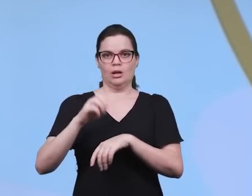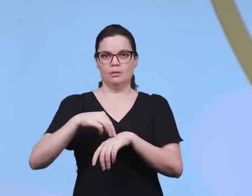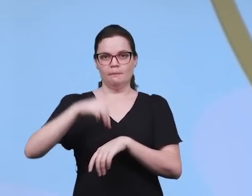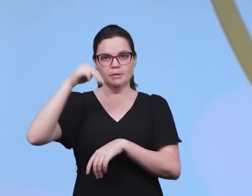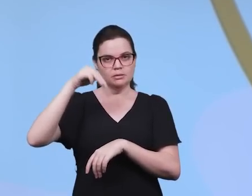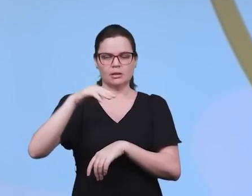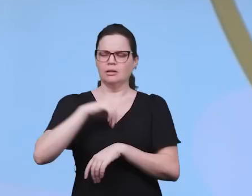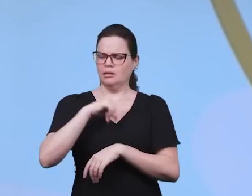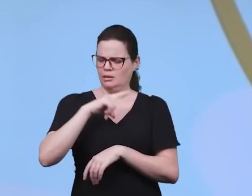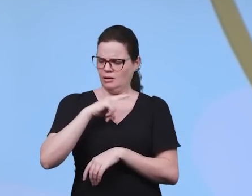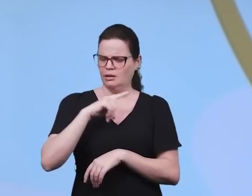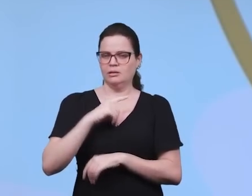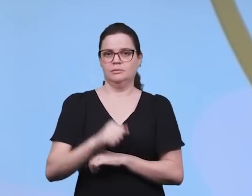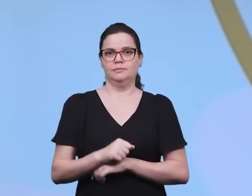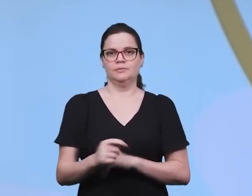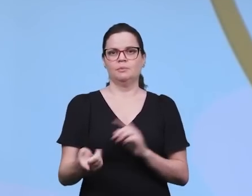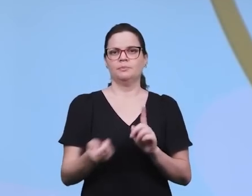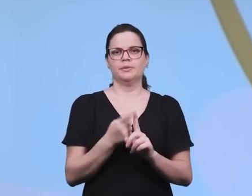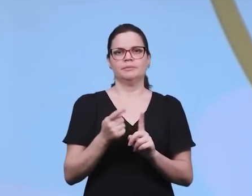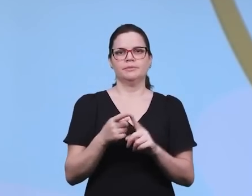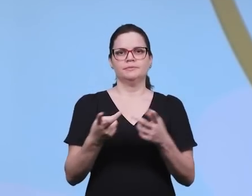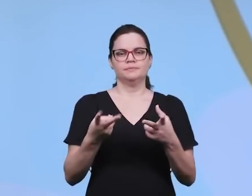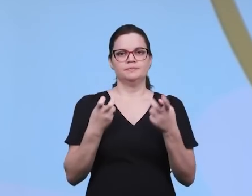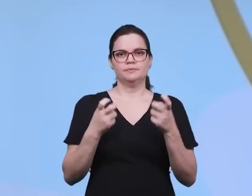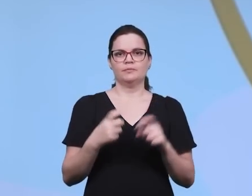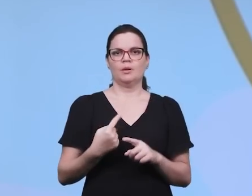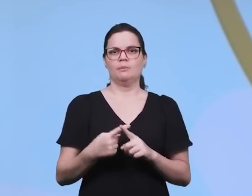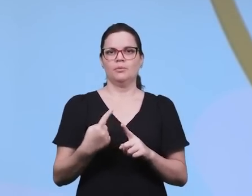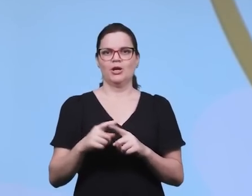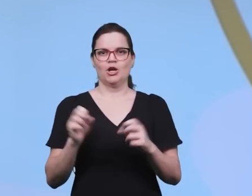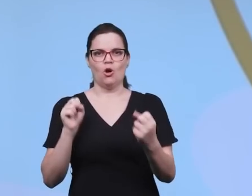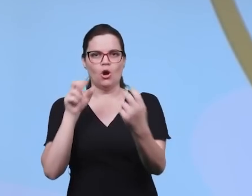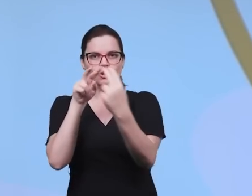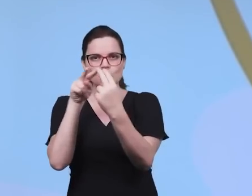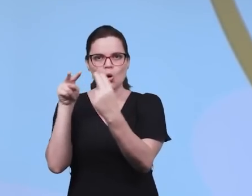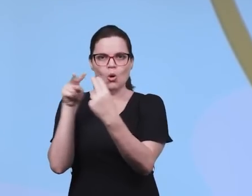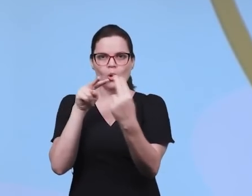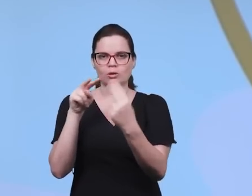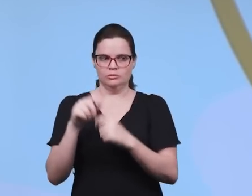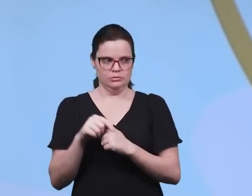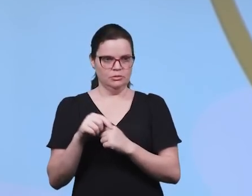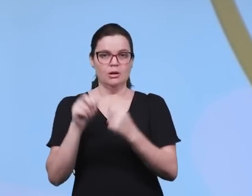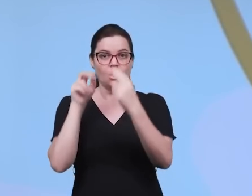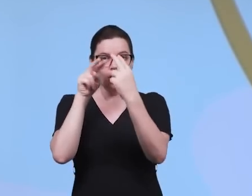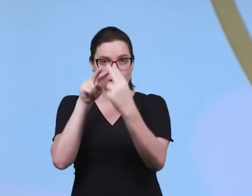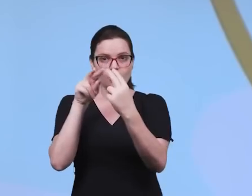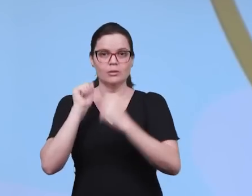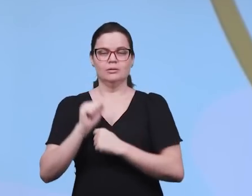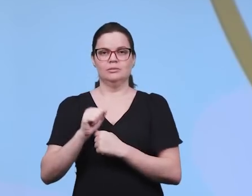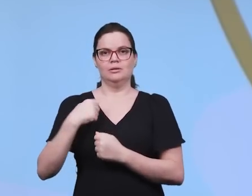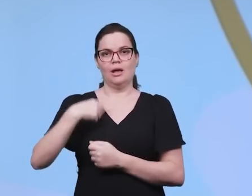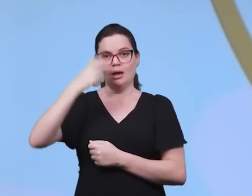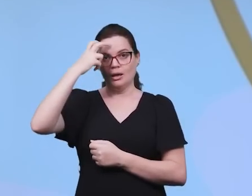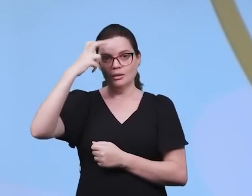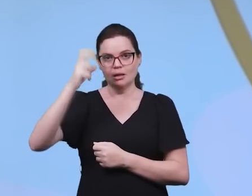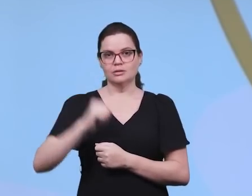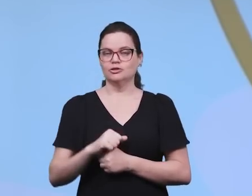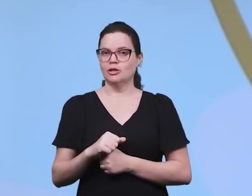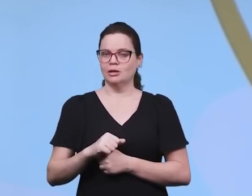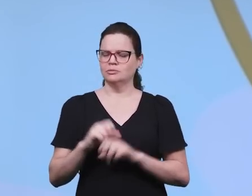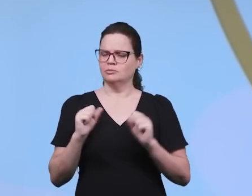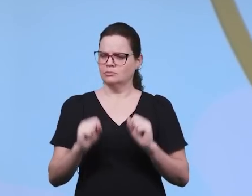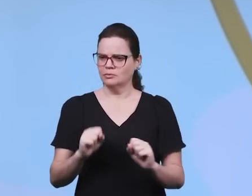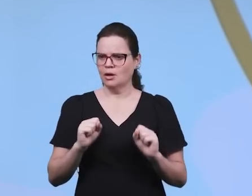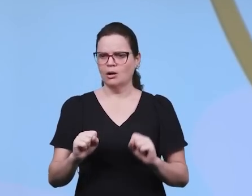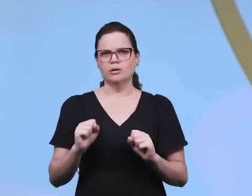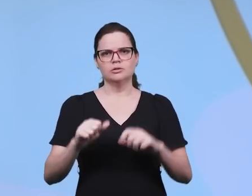muito grande. Então, a primeira desmistificação não é porque olha nos olhos, não quer dizer que é inteligente, porque não tem nenhum estudo que